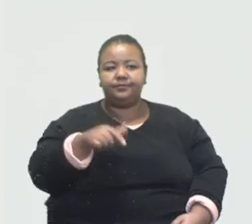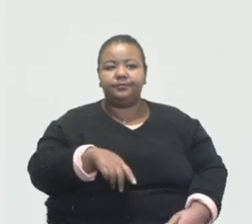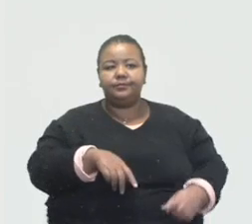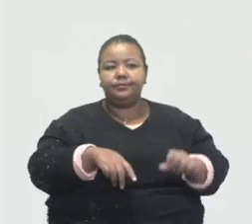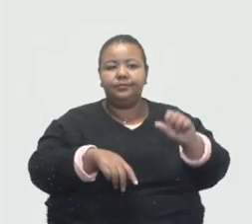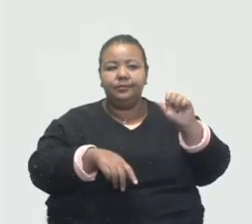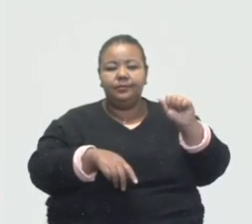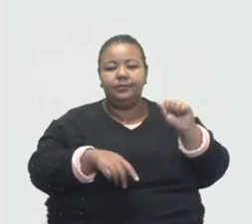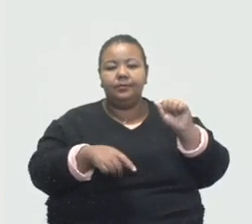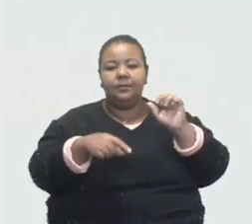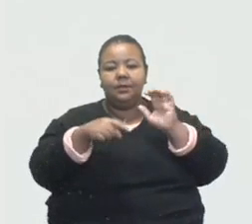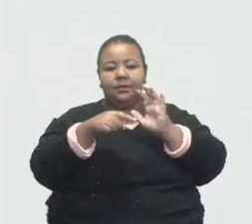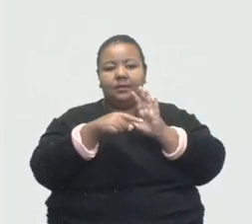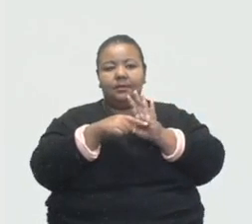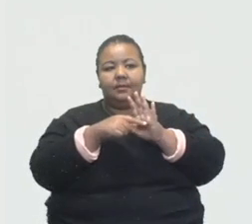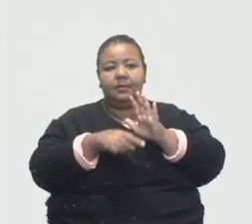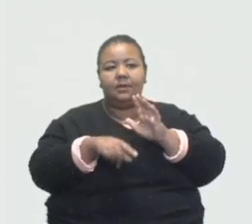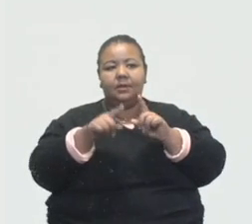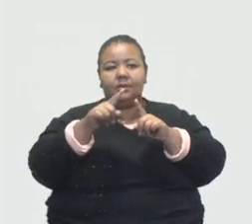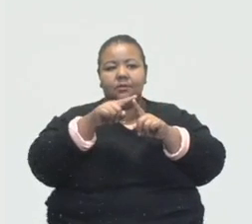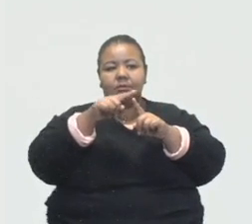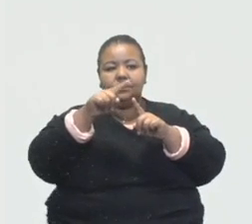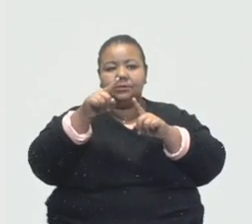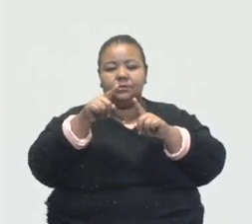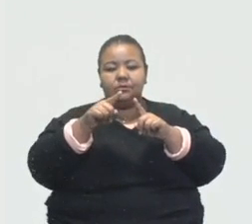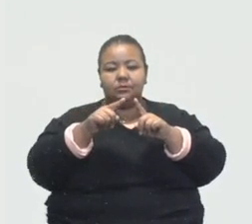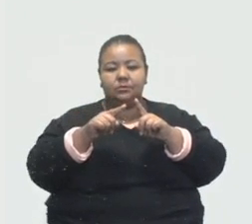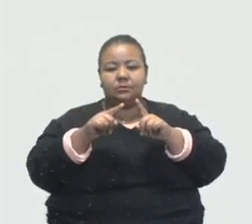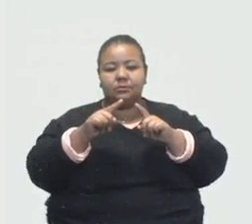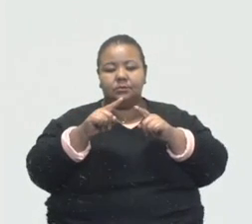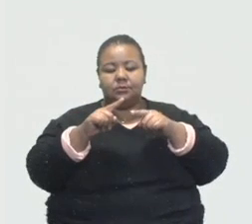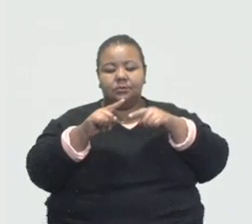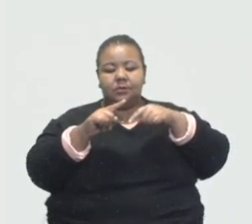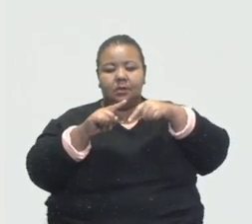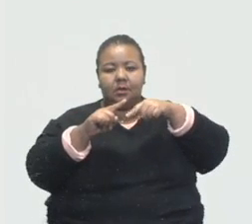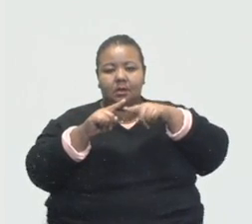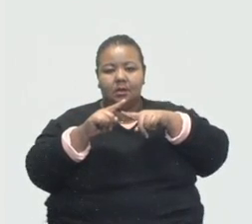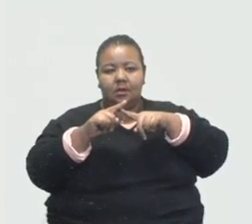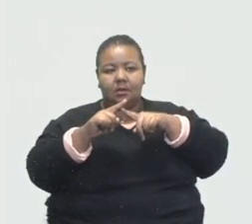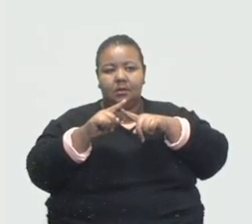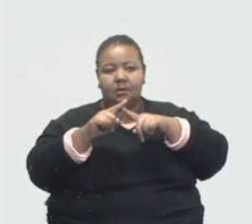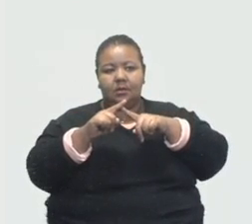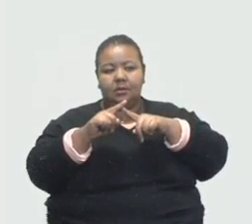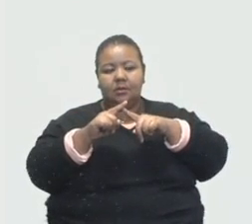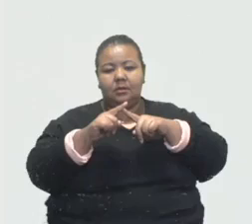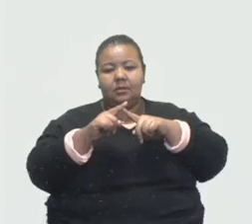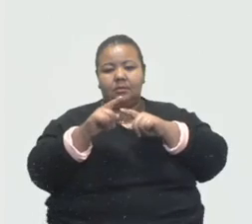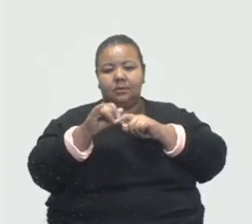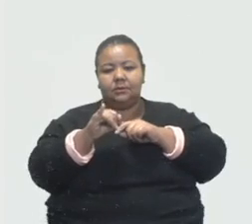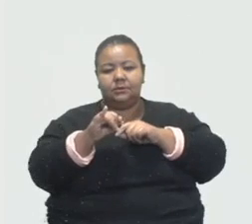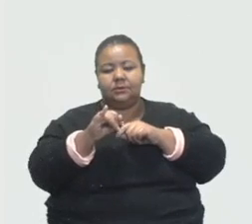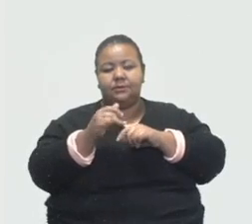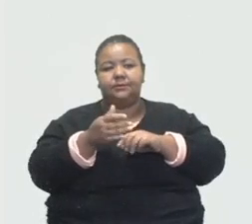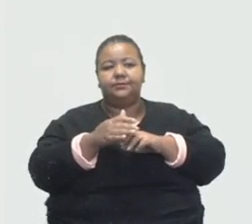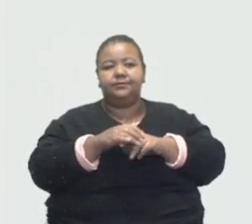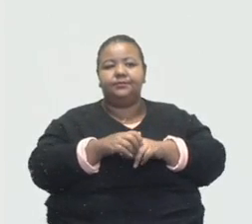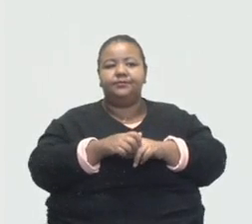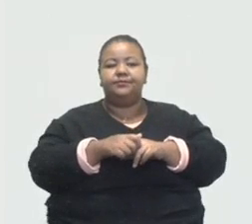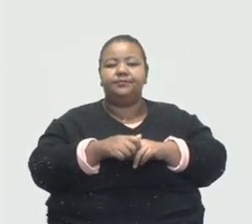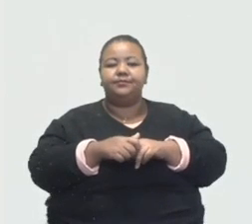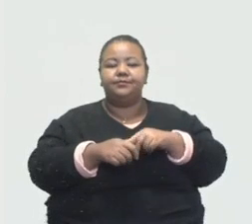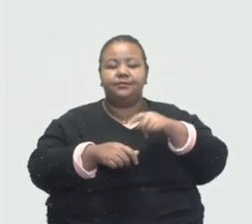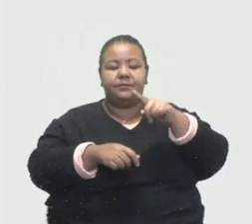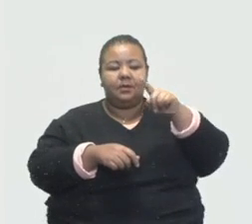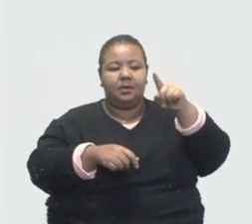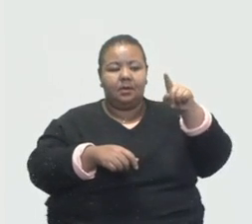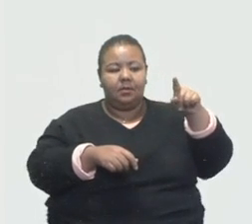menos a multiplicação do escalar pela matriz identidade. Então, a nossa matriz A foi dada para nós,